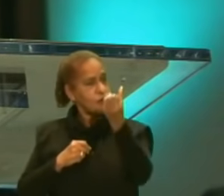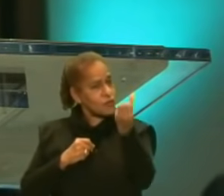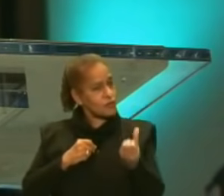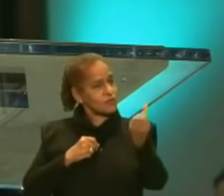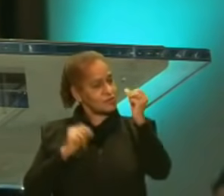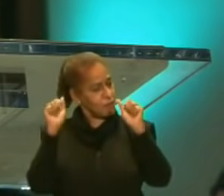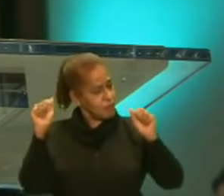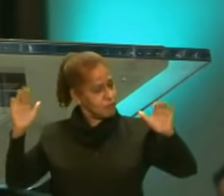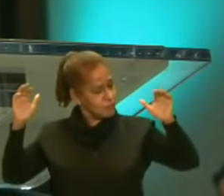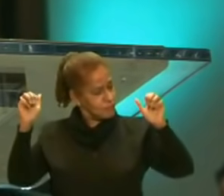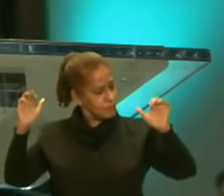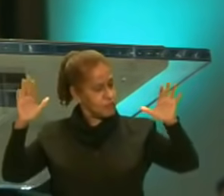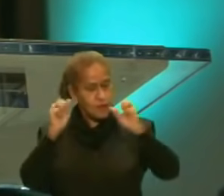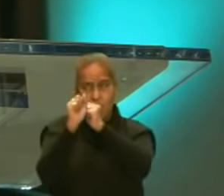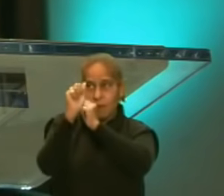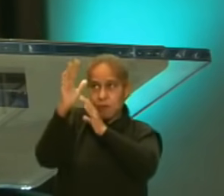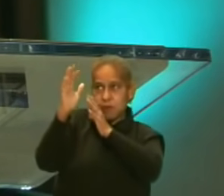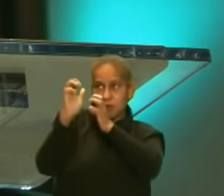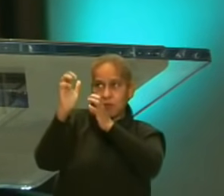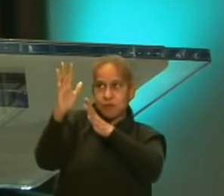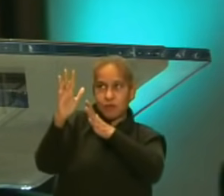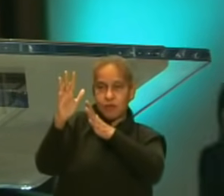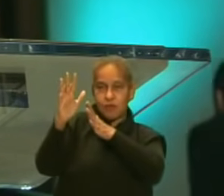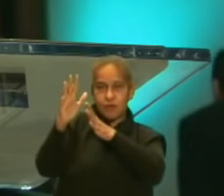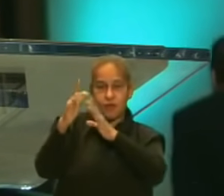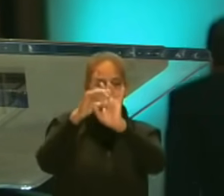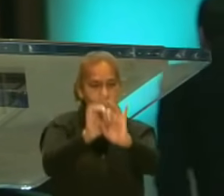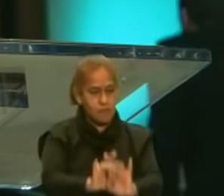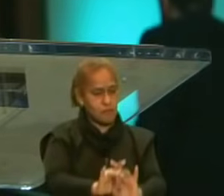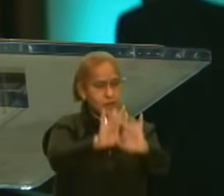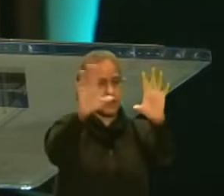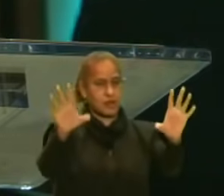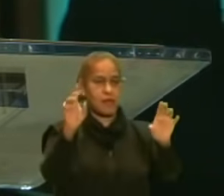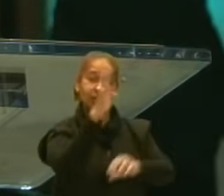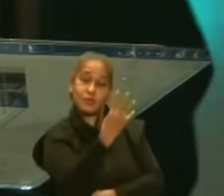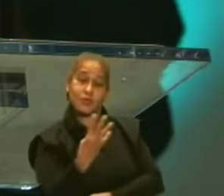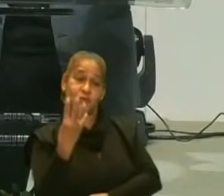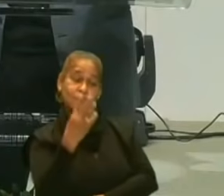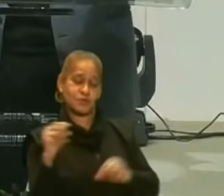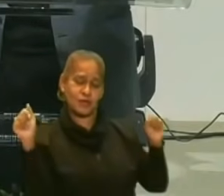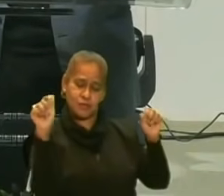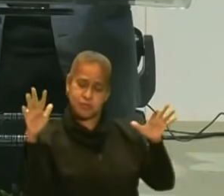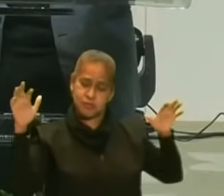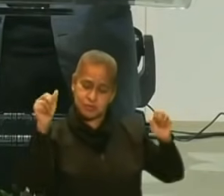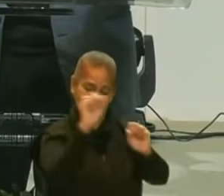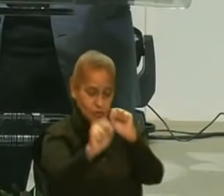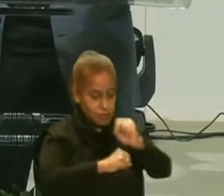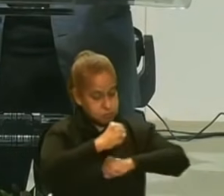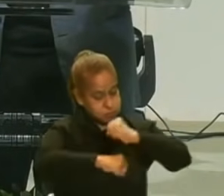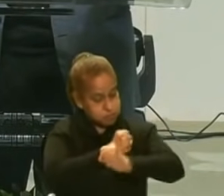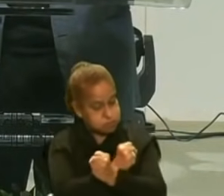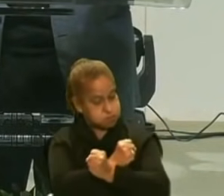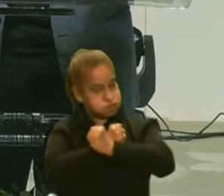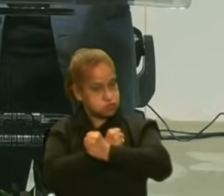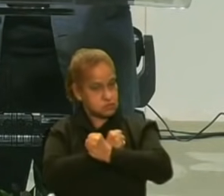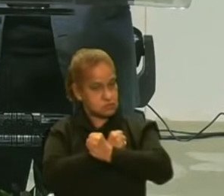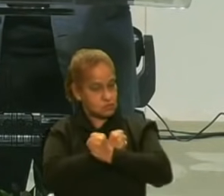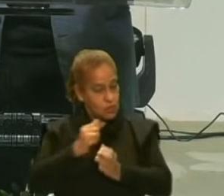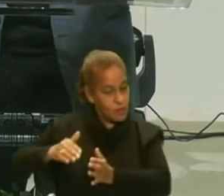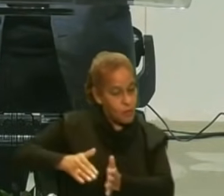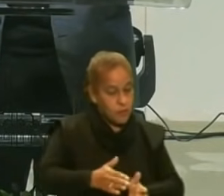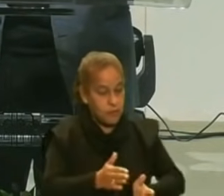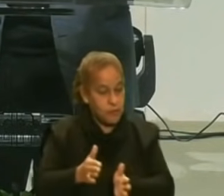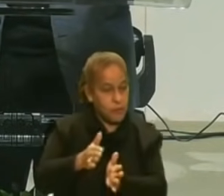que tinha a trombeta: solte os 4 anjos que estão amarrados junto ao grande